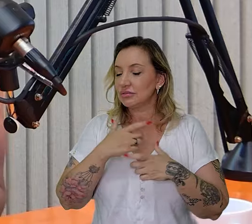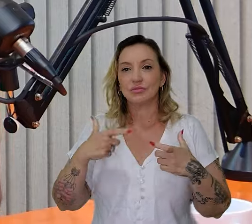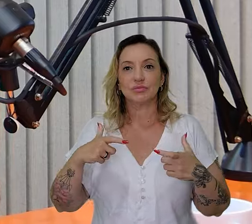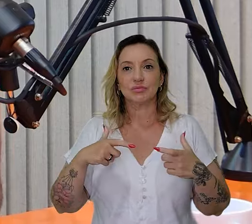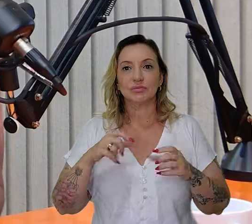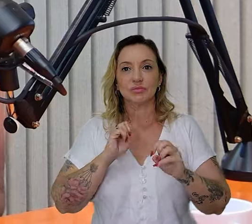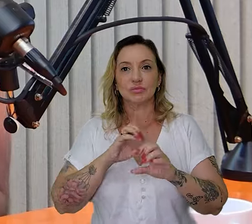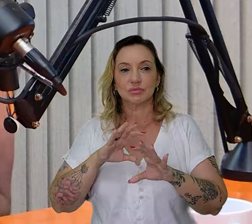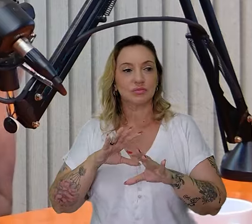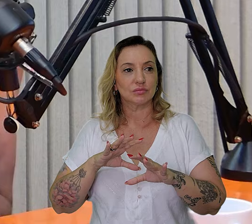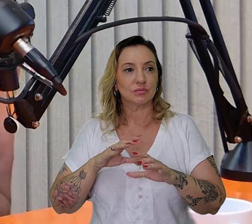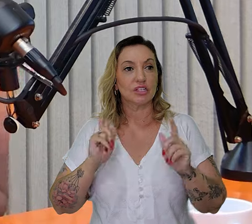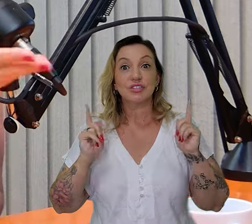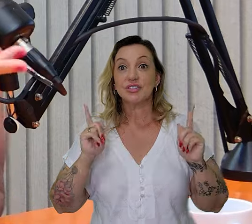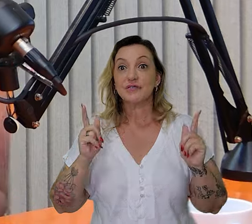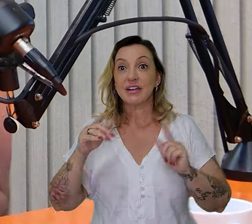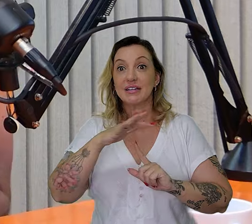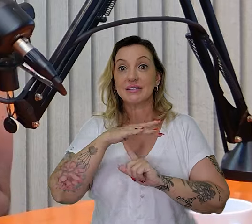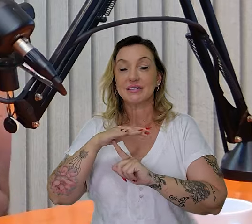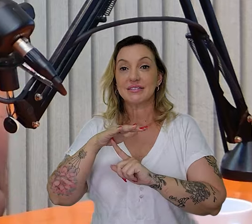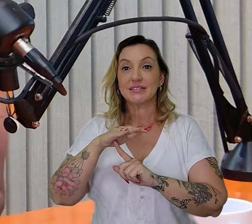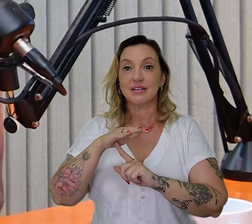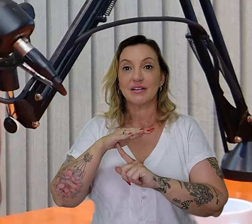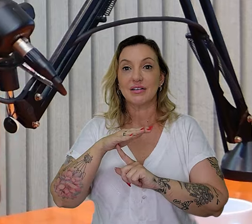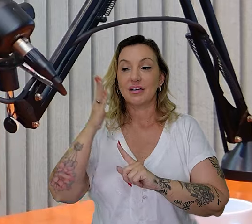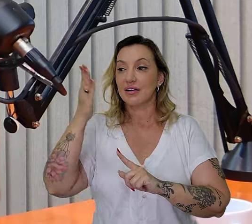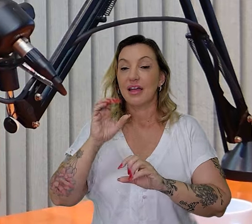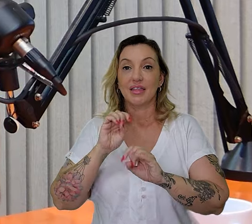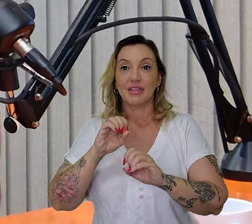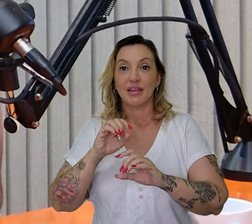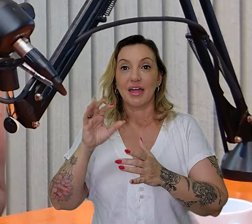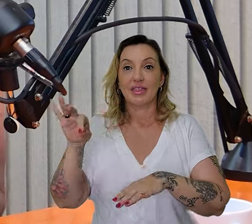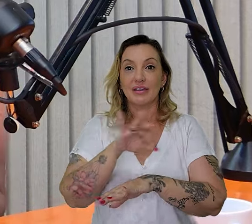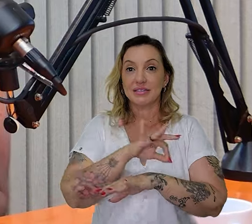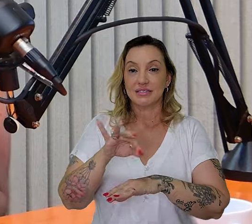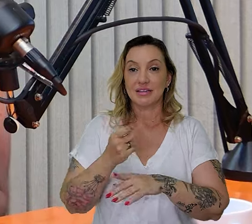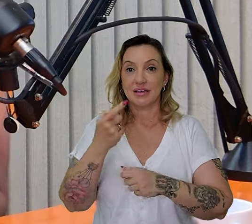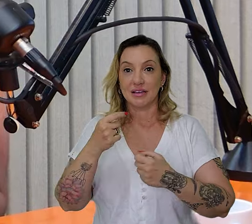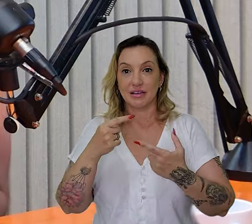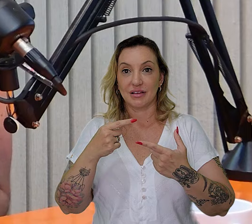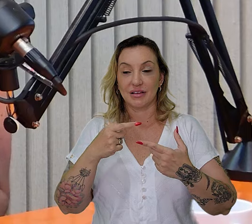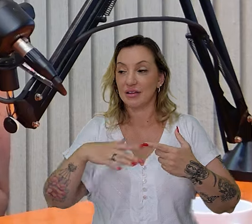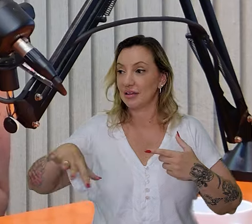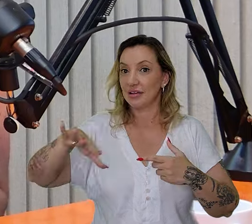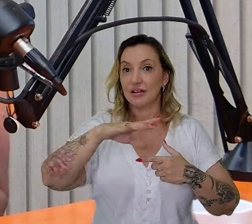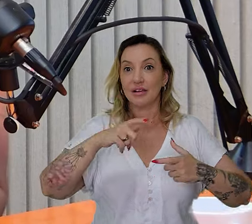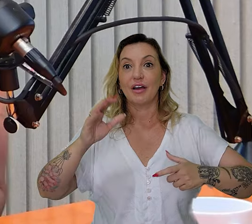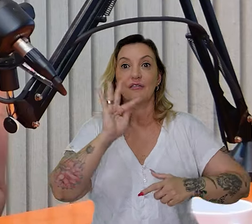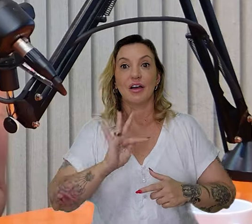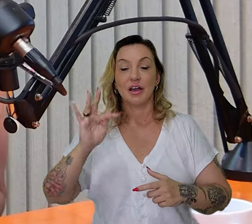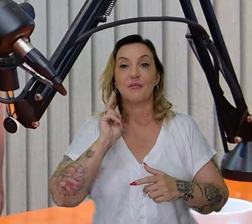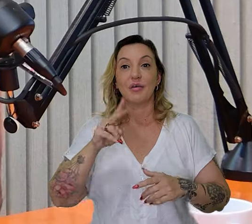diversão barra educação os designers inclusive de algum algumas áreas do nosso campus São os mesmos designers que fizeram a